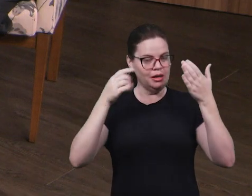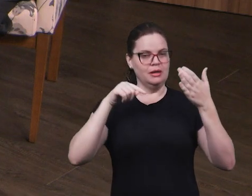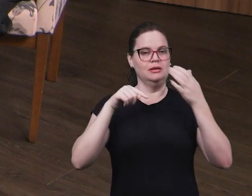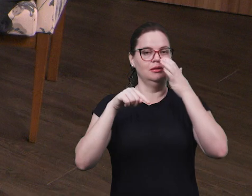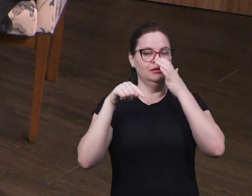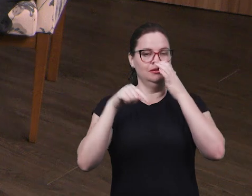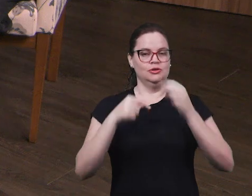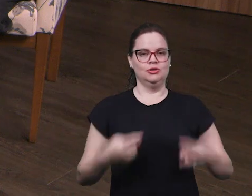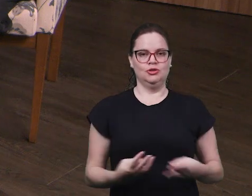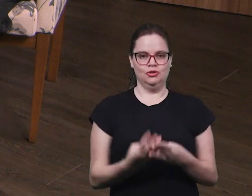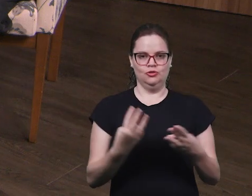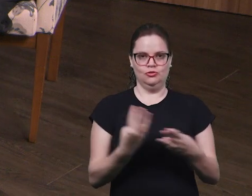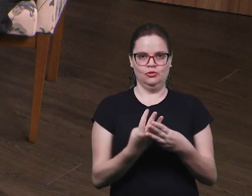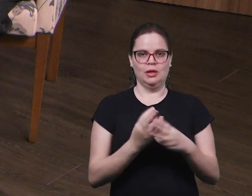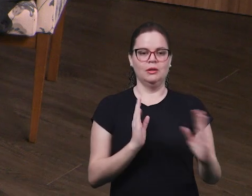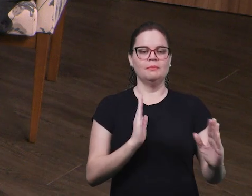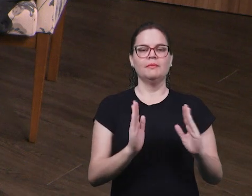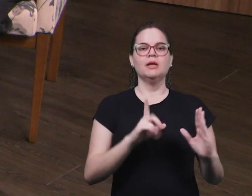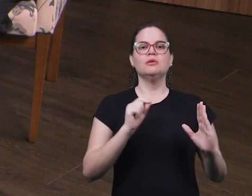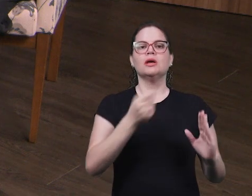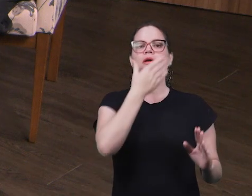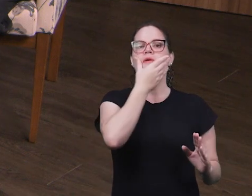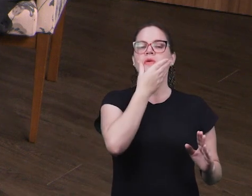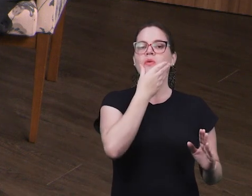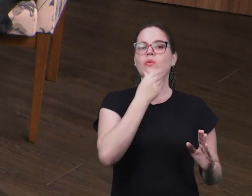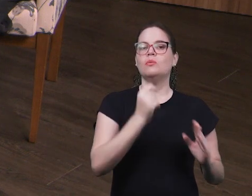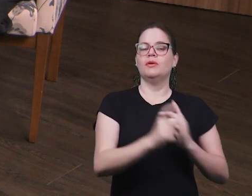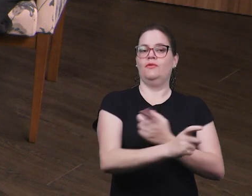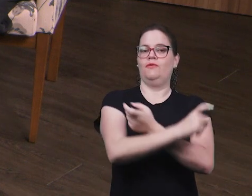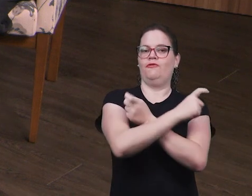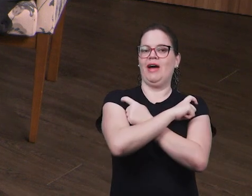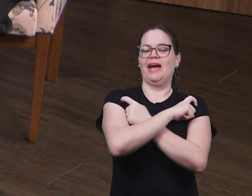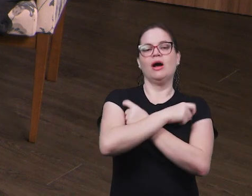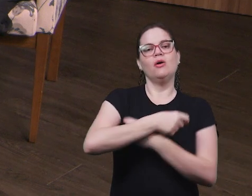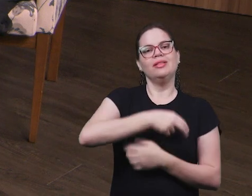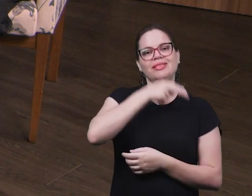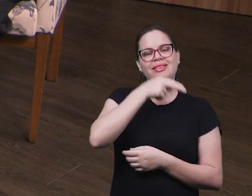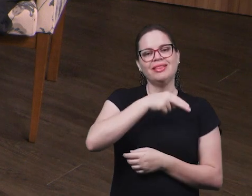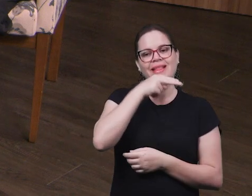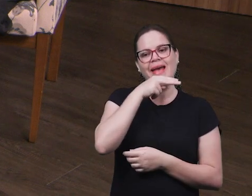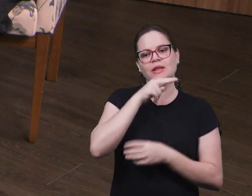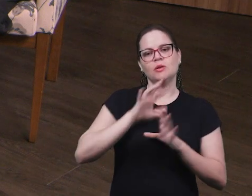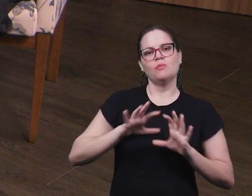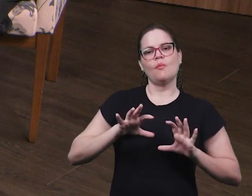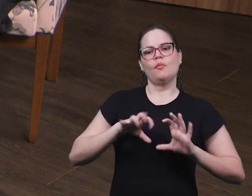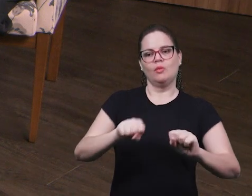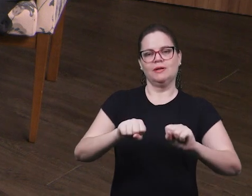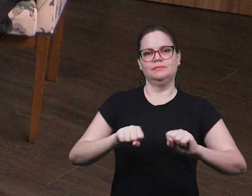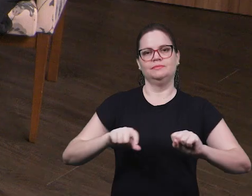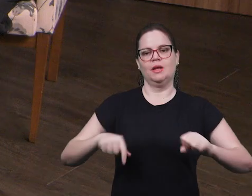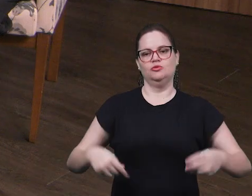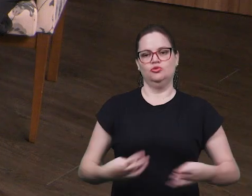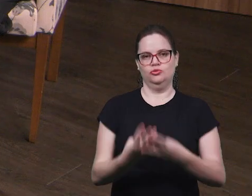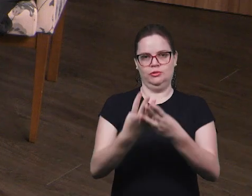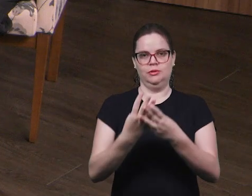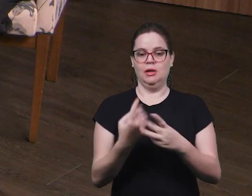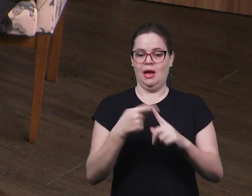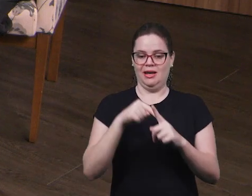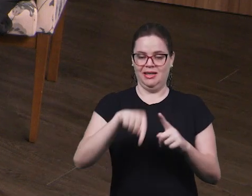Faraó Neco dominou o reino de Judá. Ele já estava entrando no juízo de Deus pela